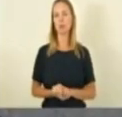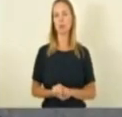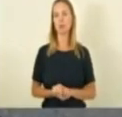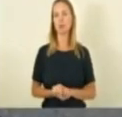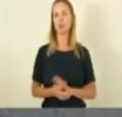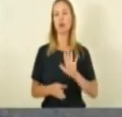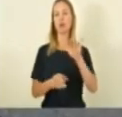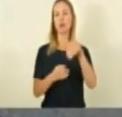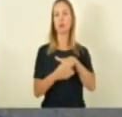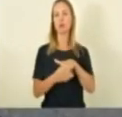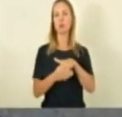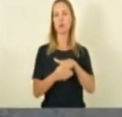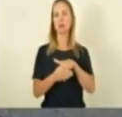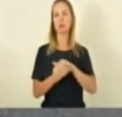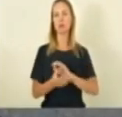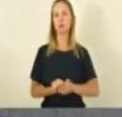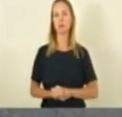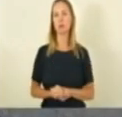Em votação.